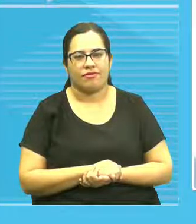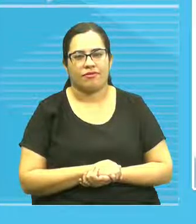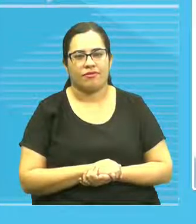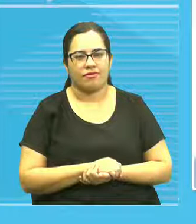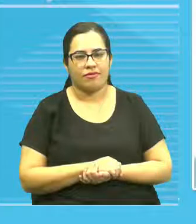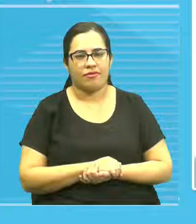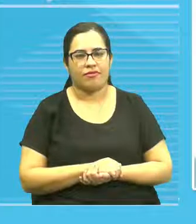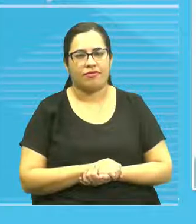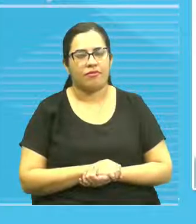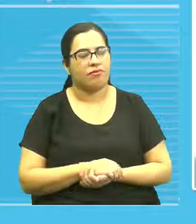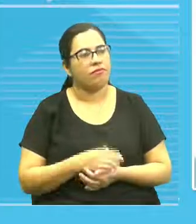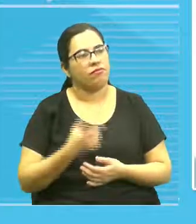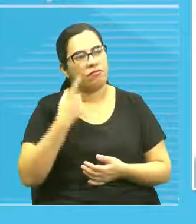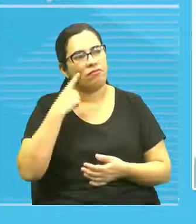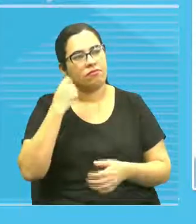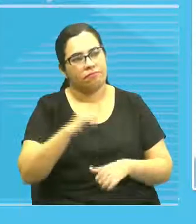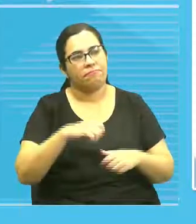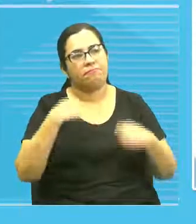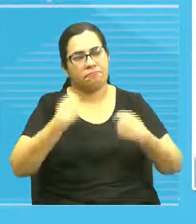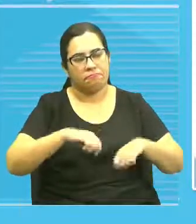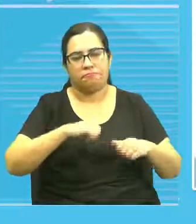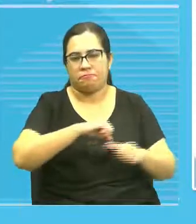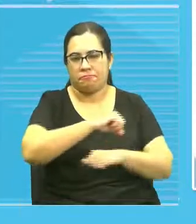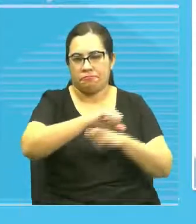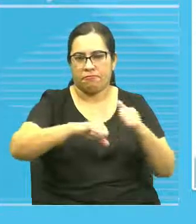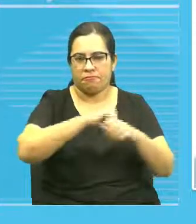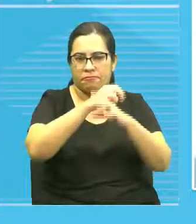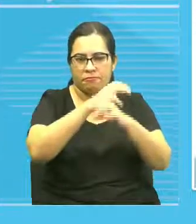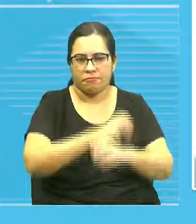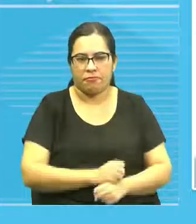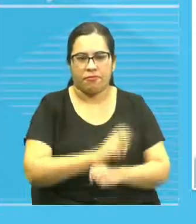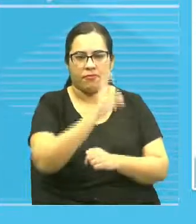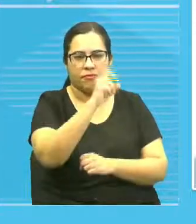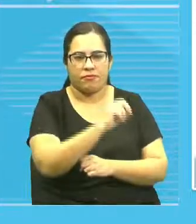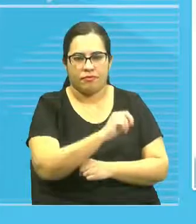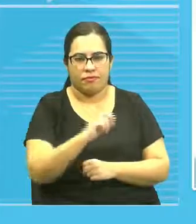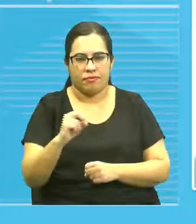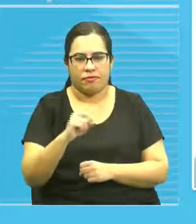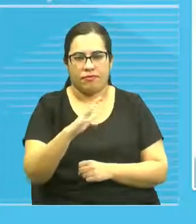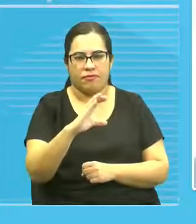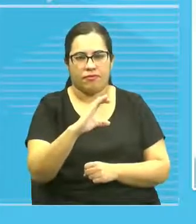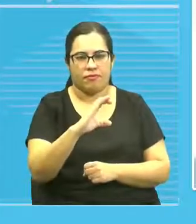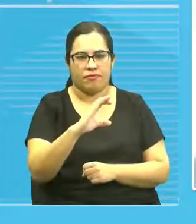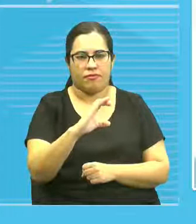500, converter, na verdade, né? 500 calorias